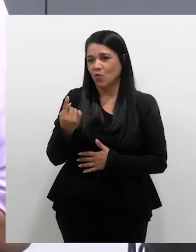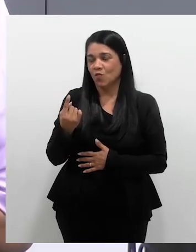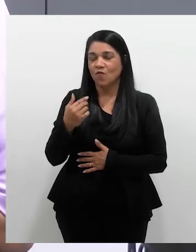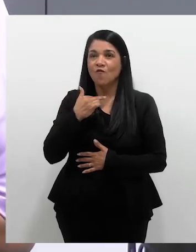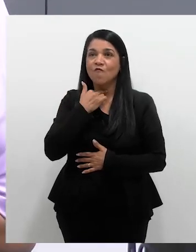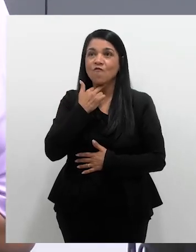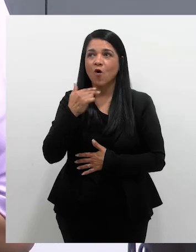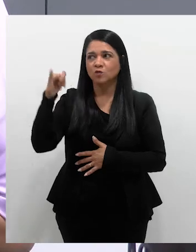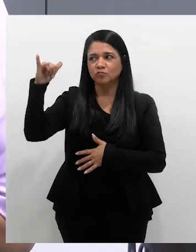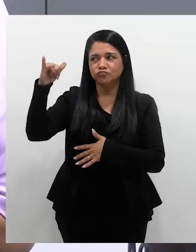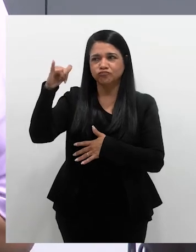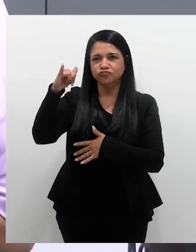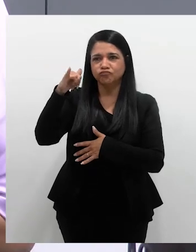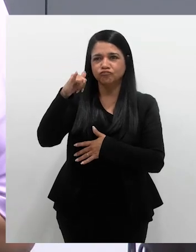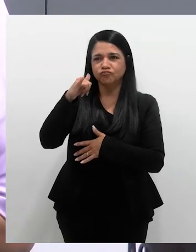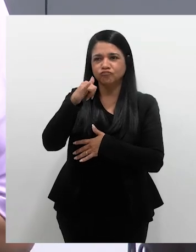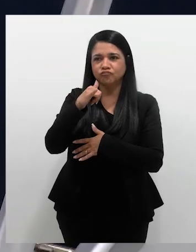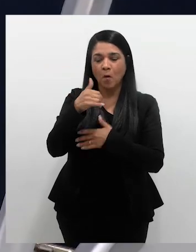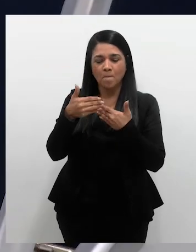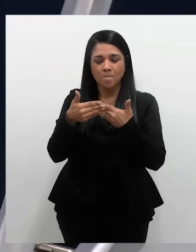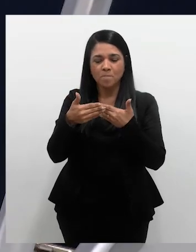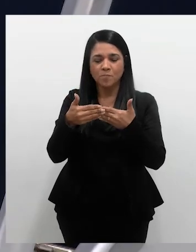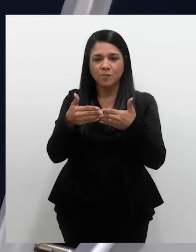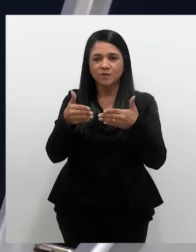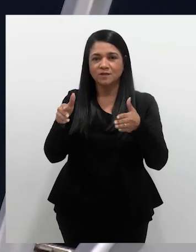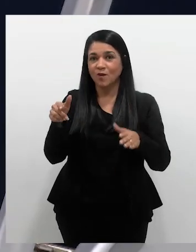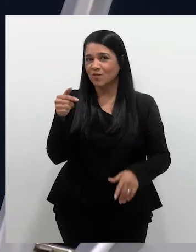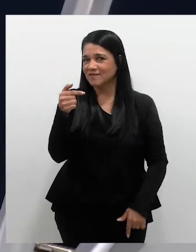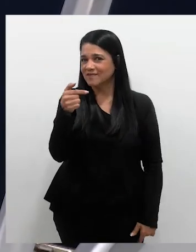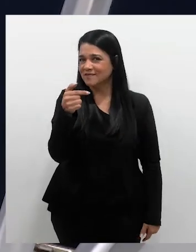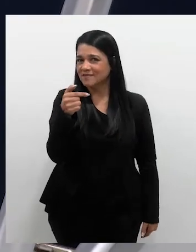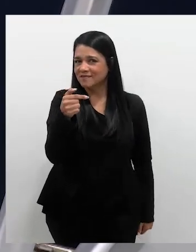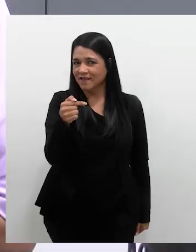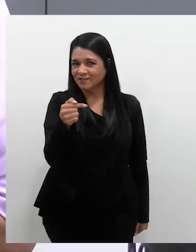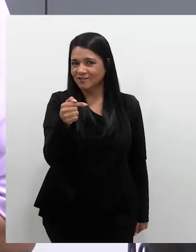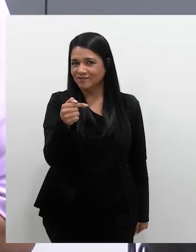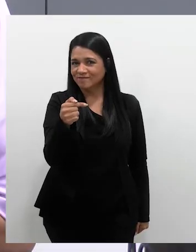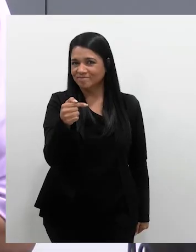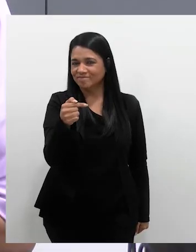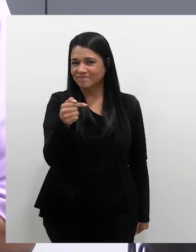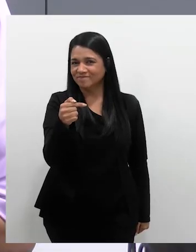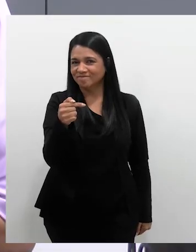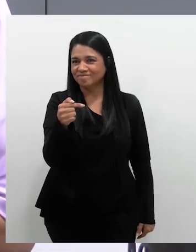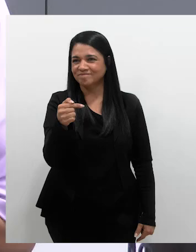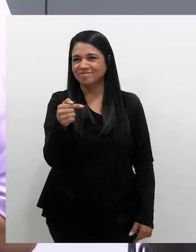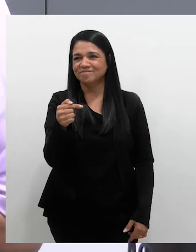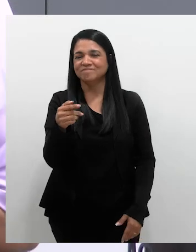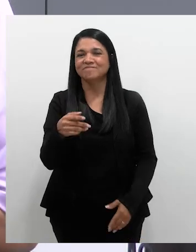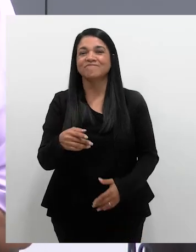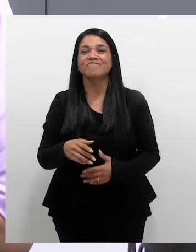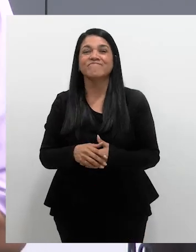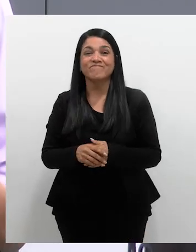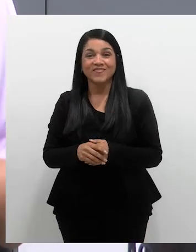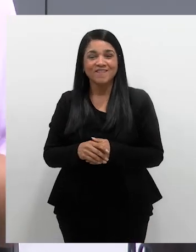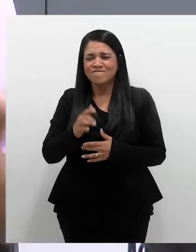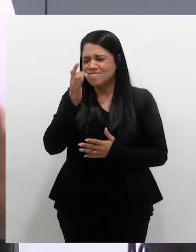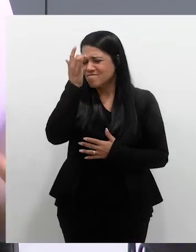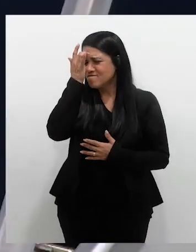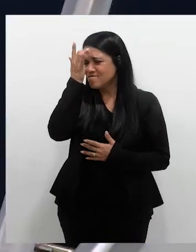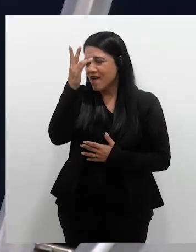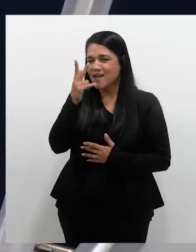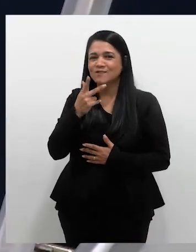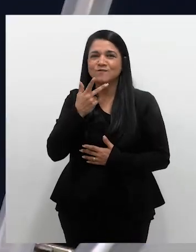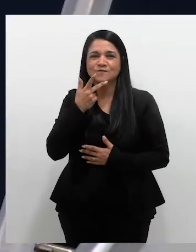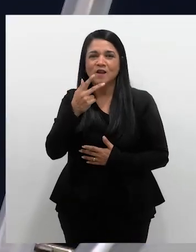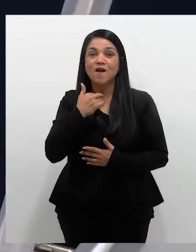do aeroporto, né? Portão 7, Gate 7. Com